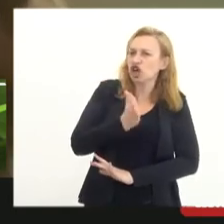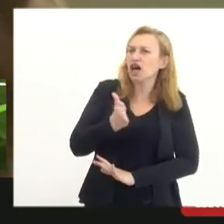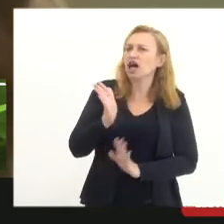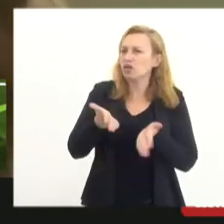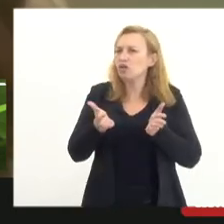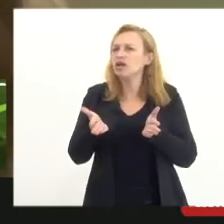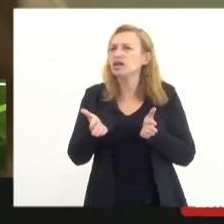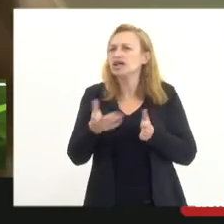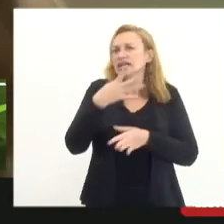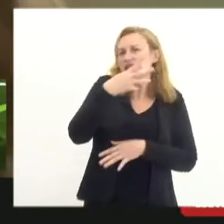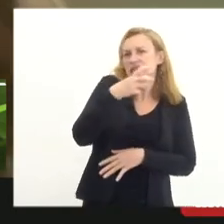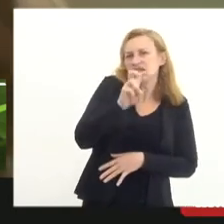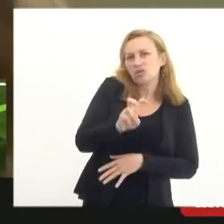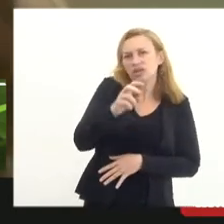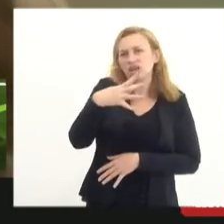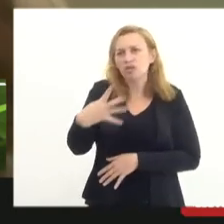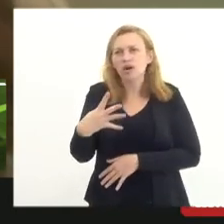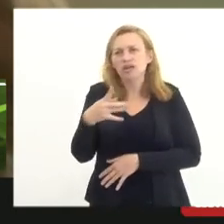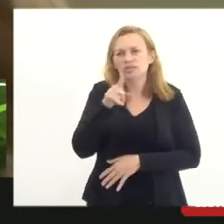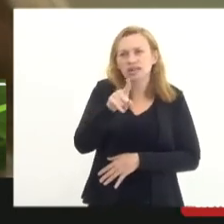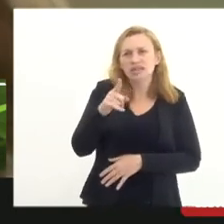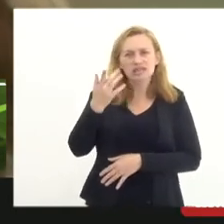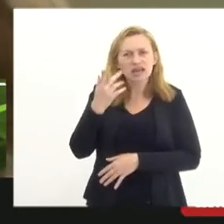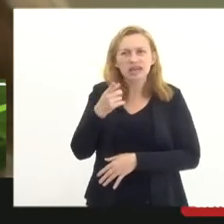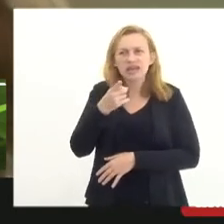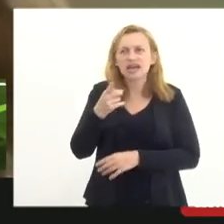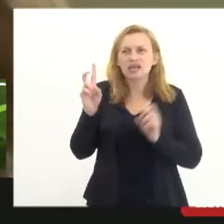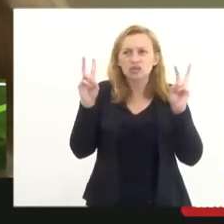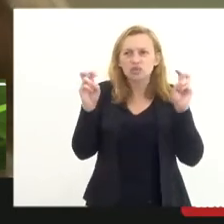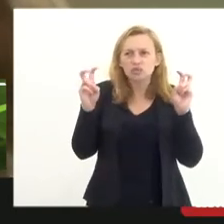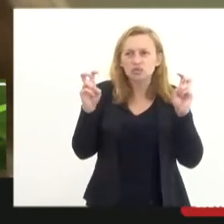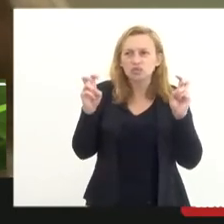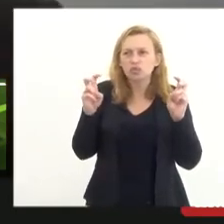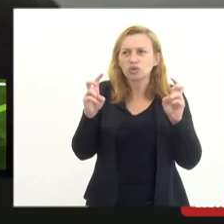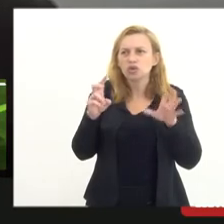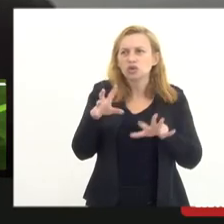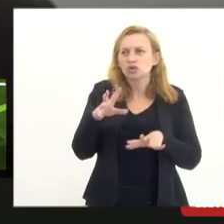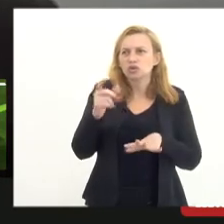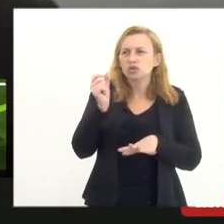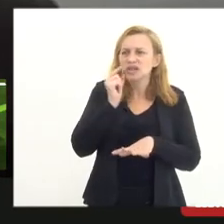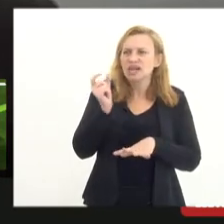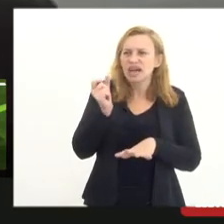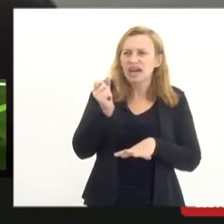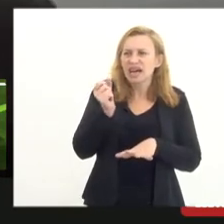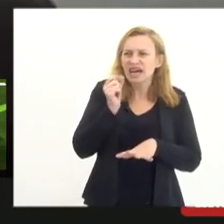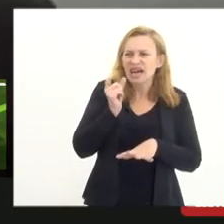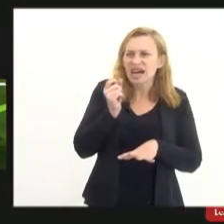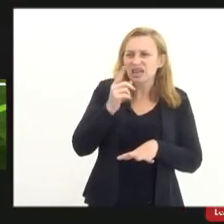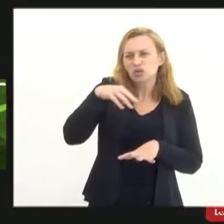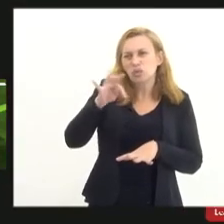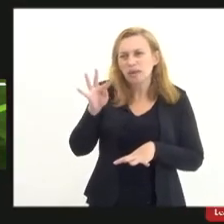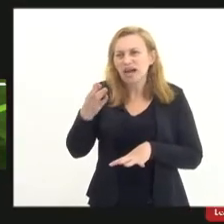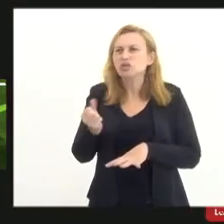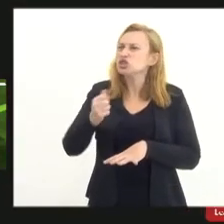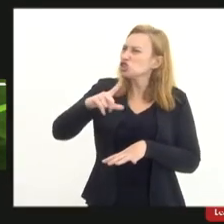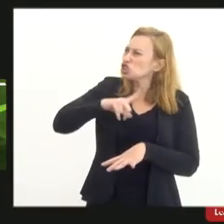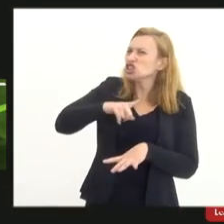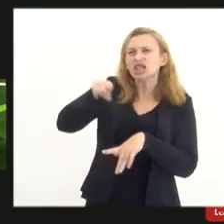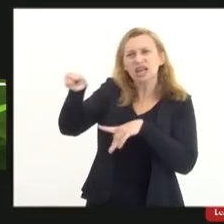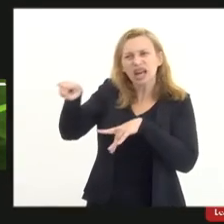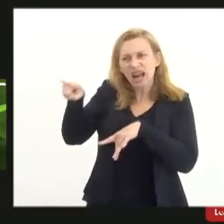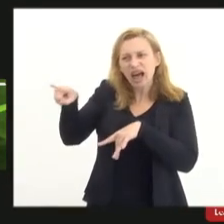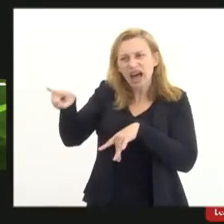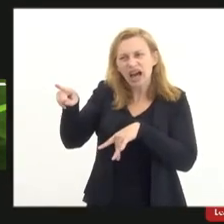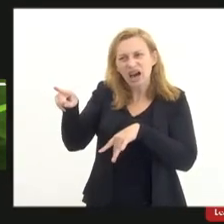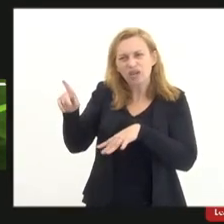o 54, mas, se eu não me engano, isso é Gato do Mato, não é? Perfeito. Existia lá uma